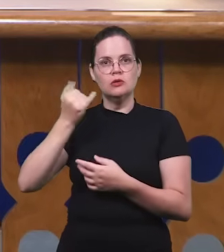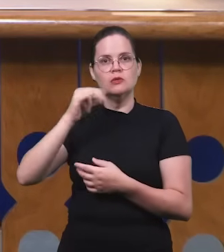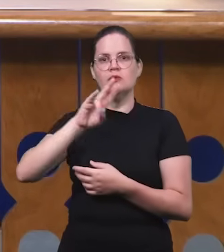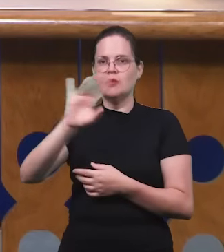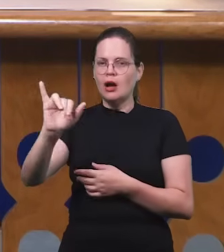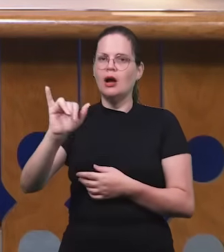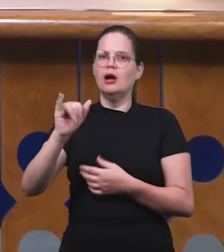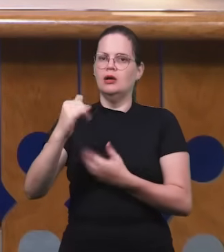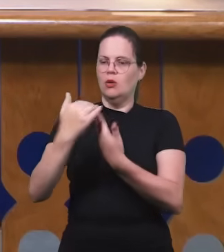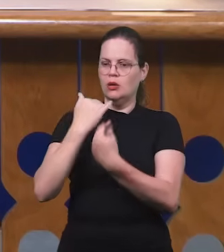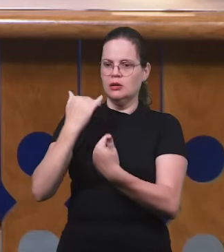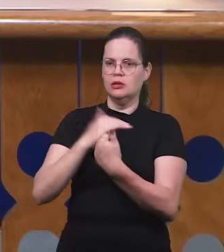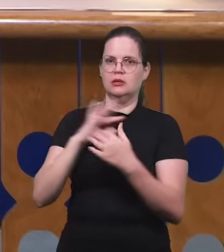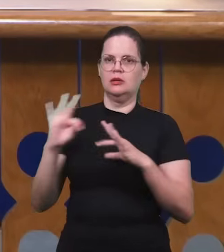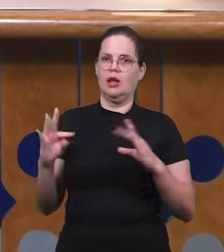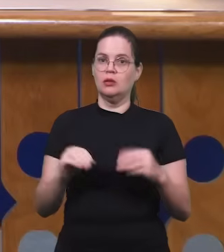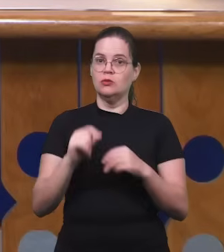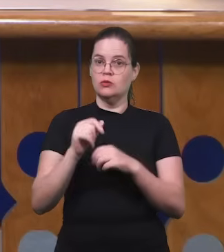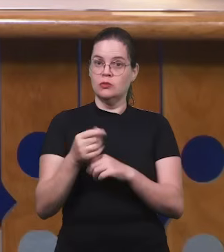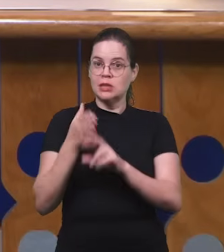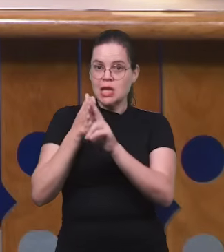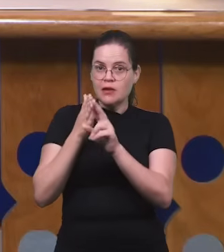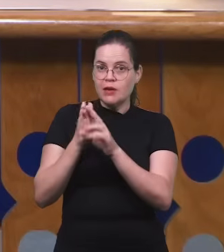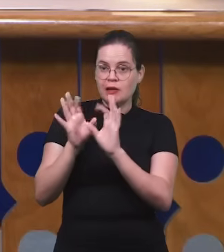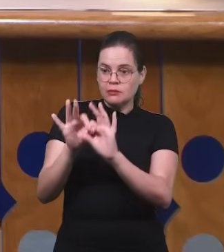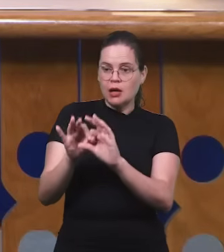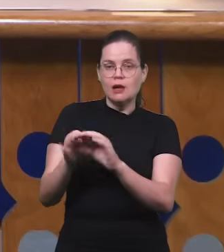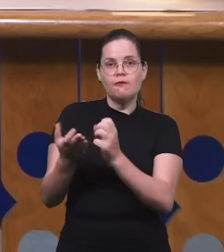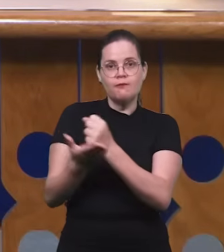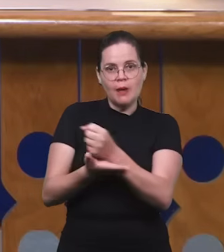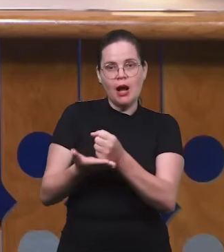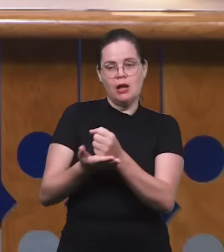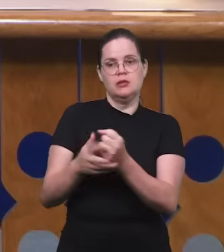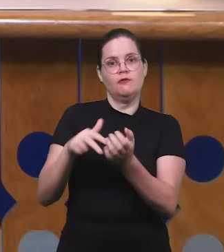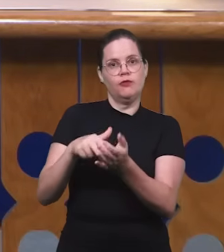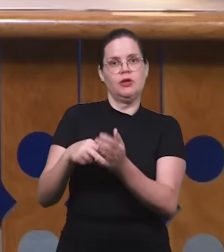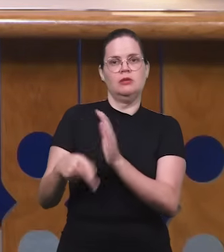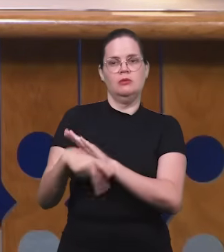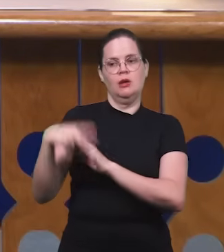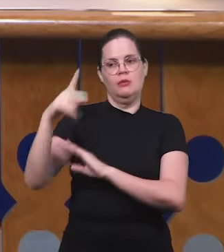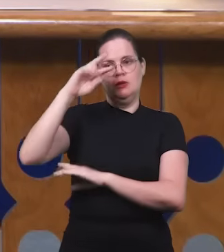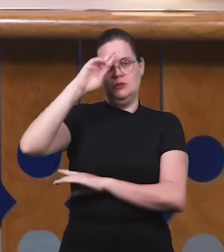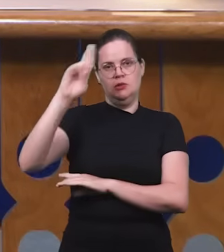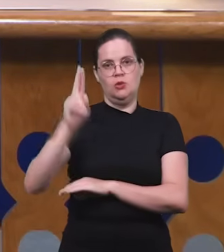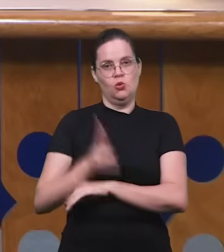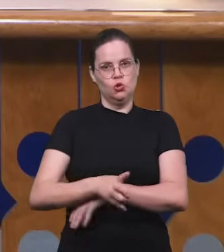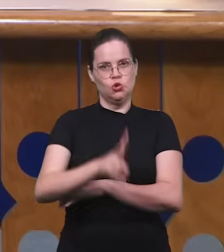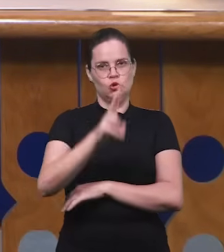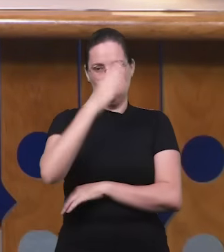vida. Se paute nele, fique nele, persevere nele. Então, ele